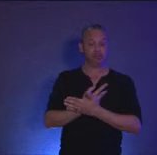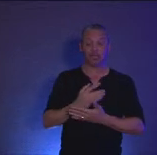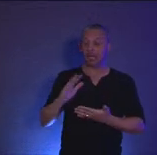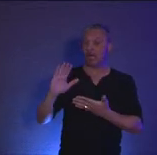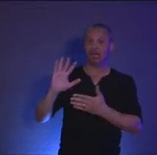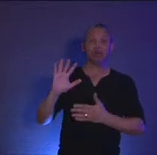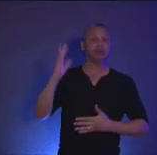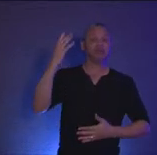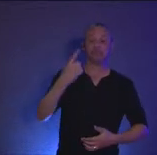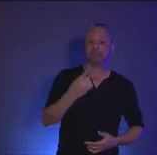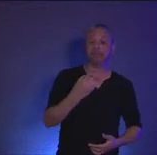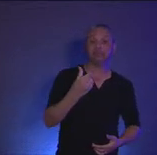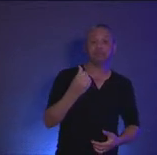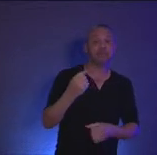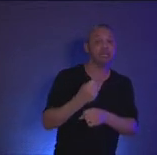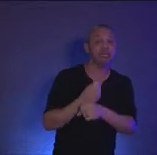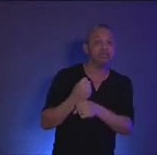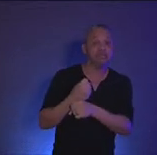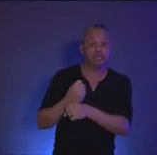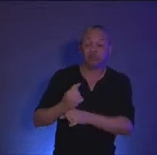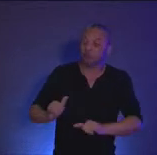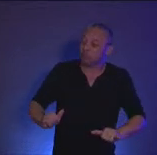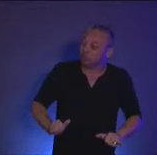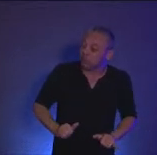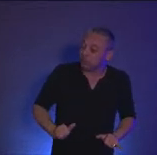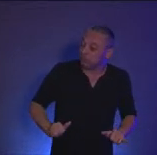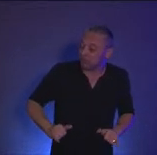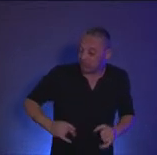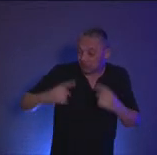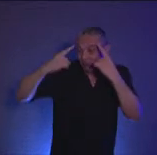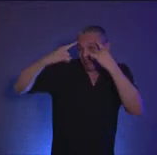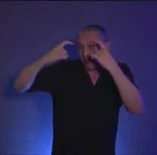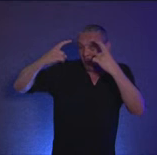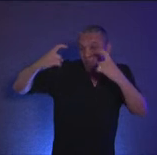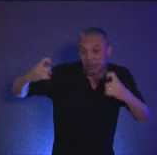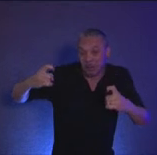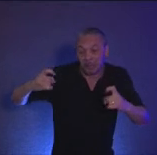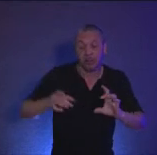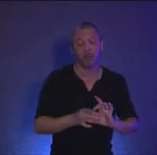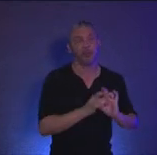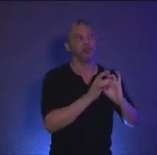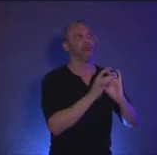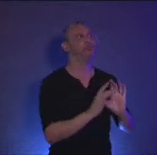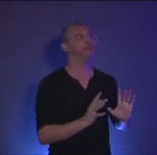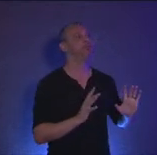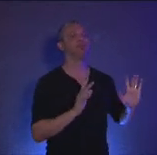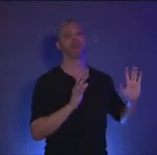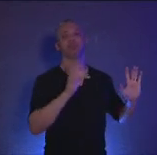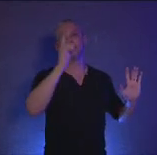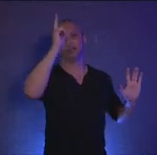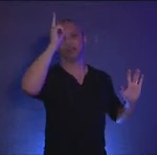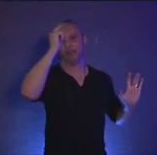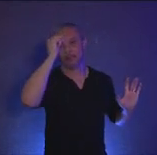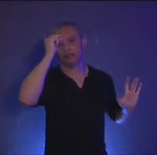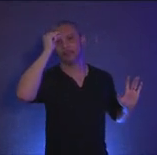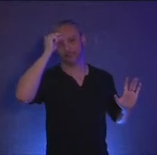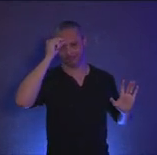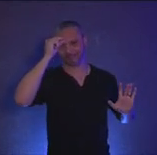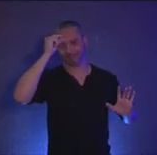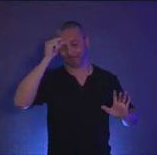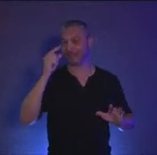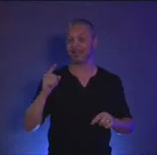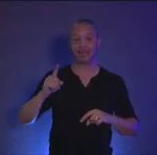16 anos para sair de uma situação de violência, né? Então, a relevância